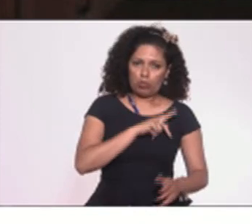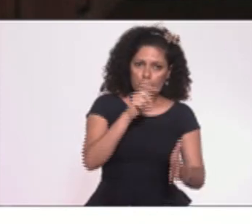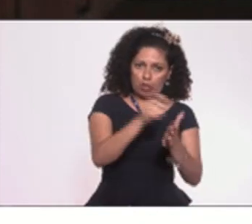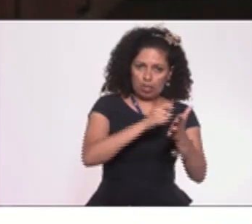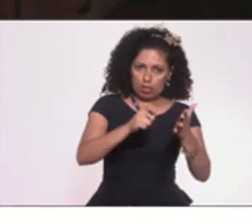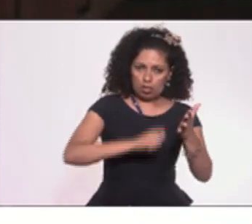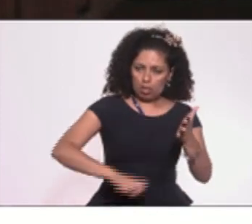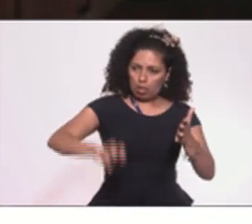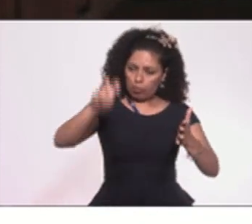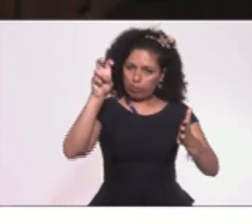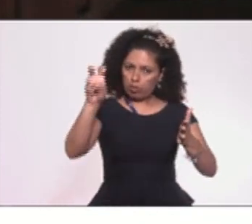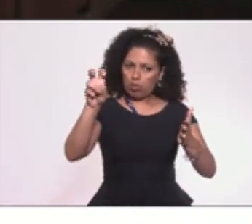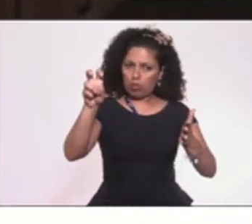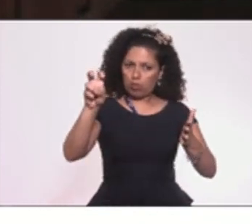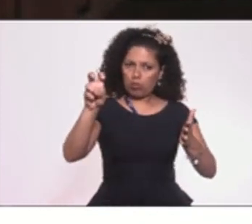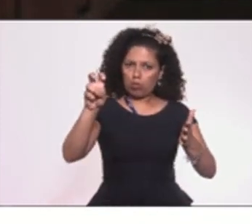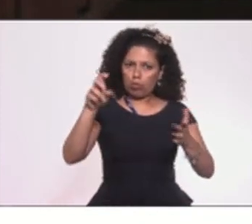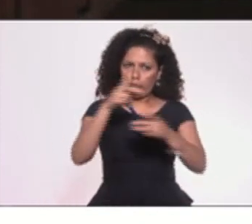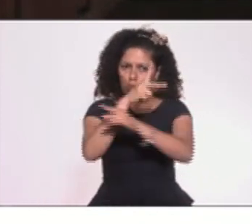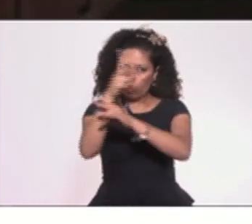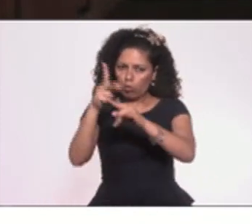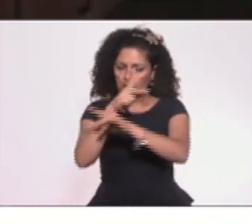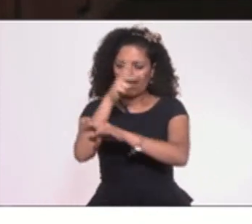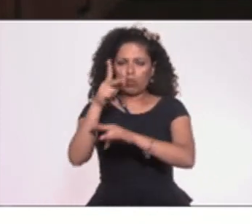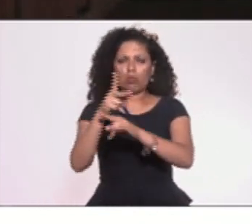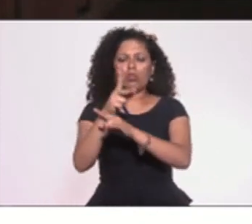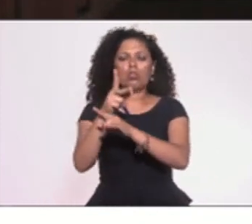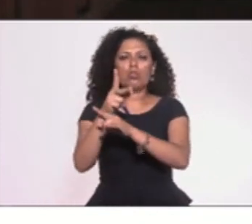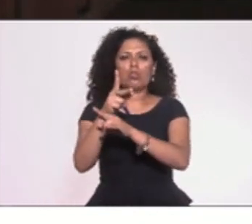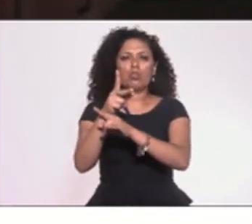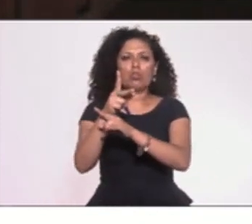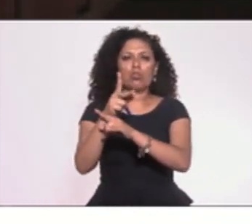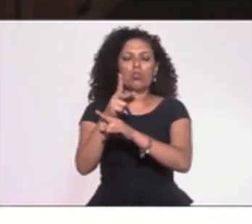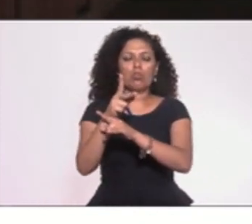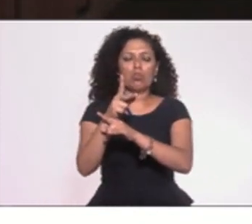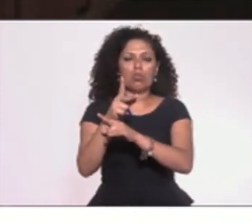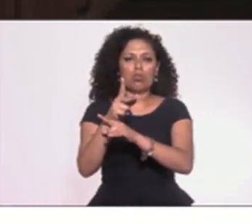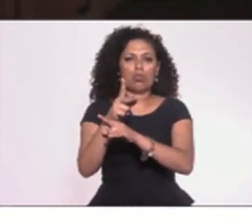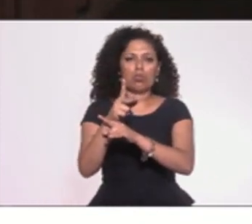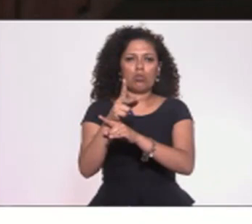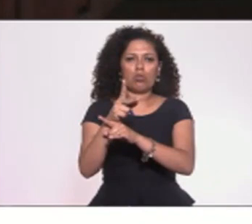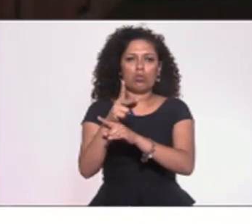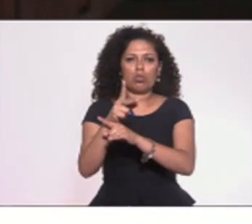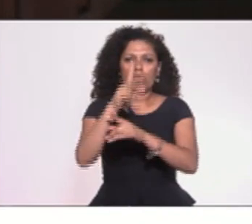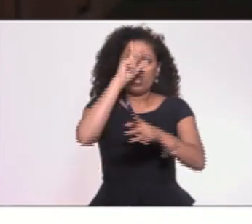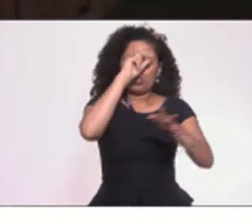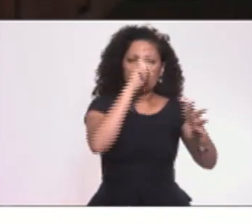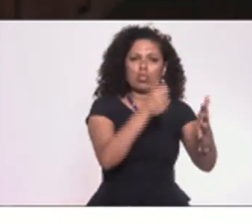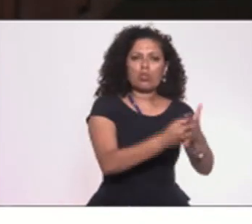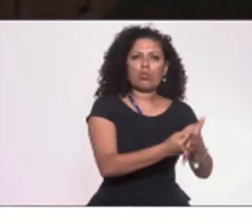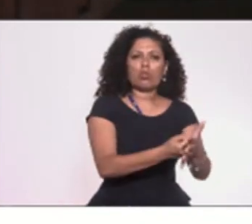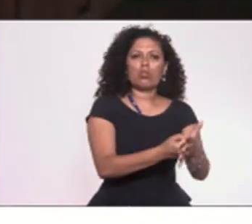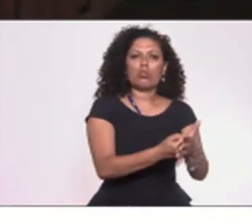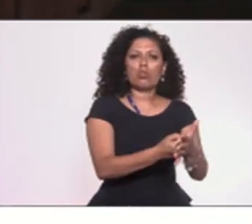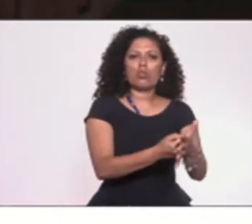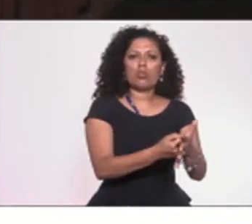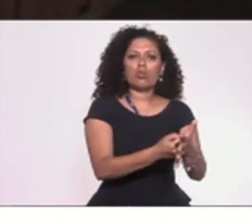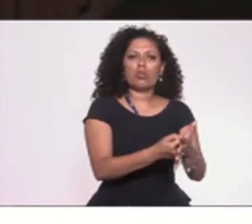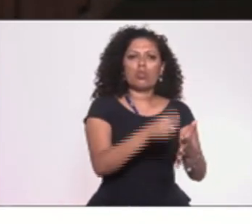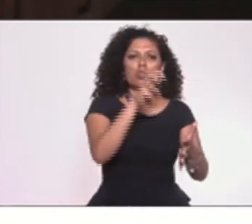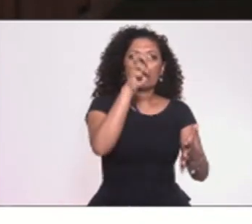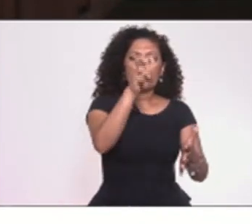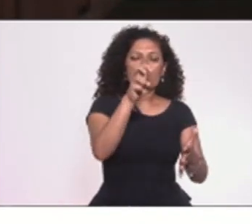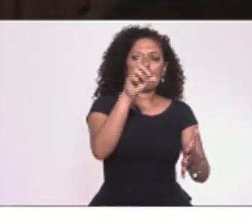por 5 procuradores, e as decisões de